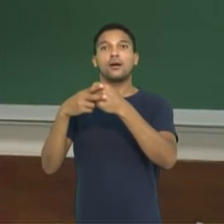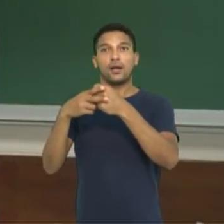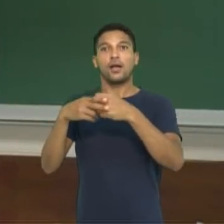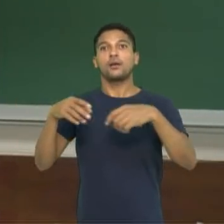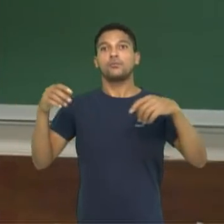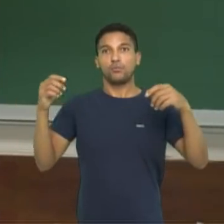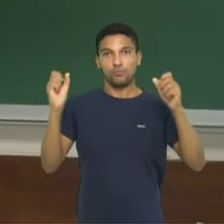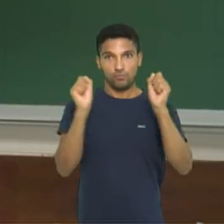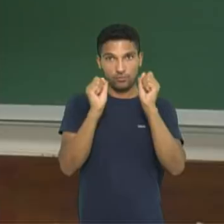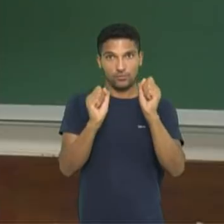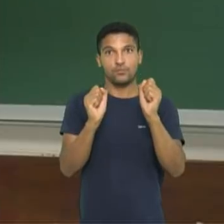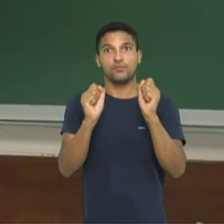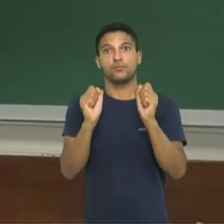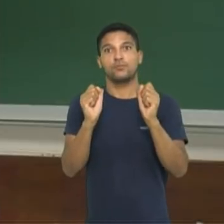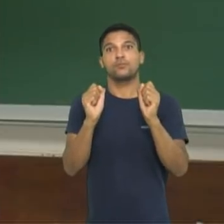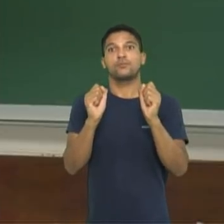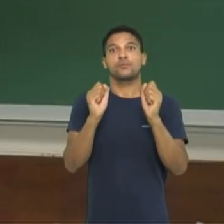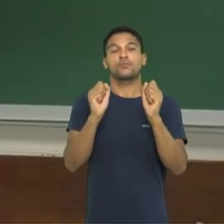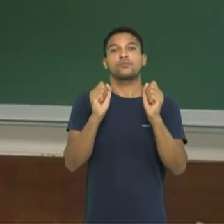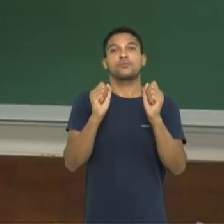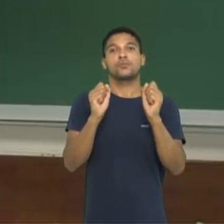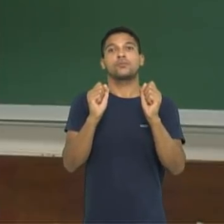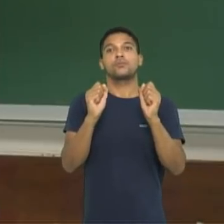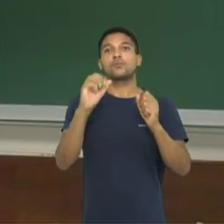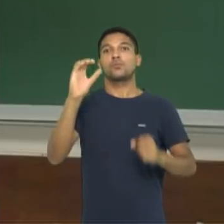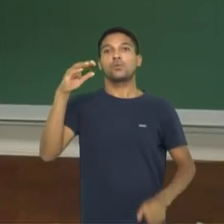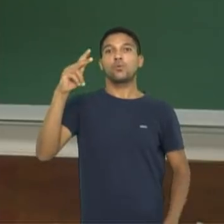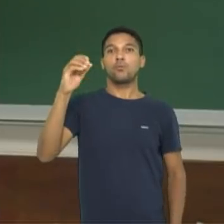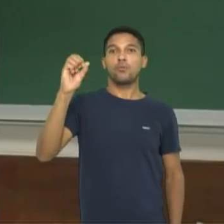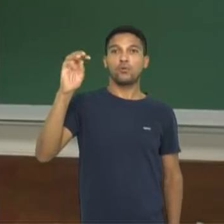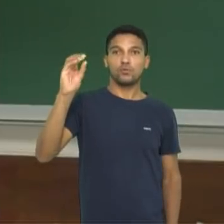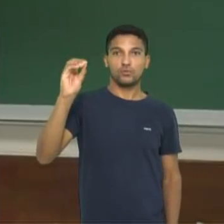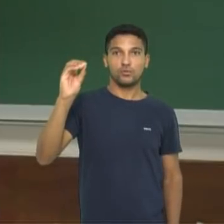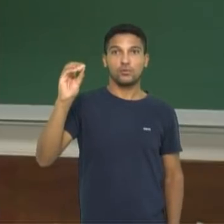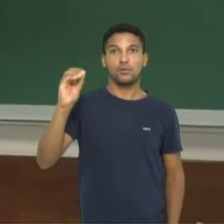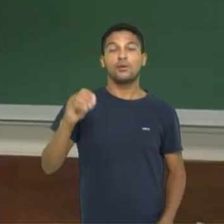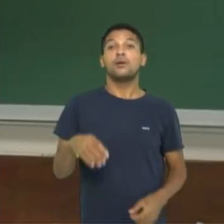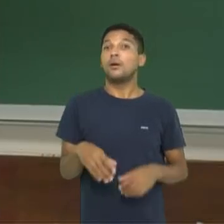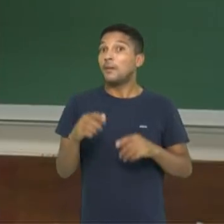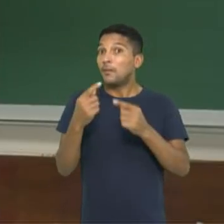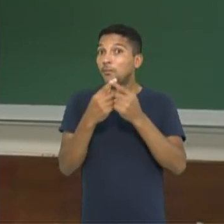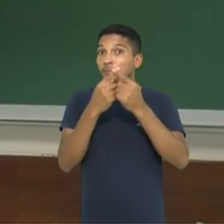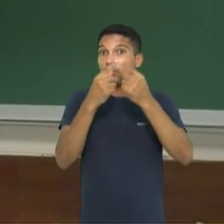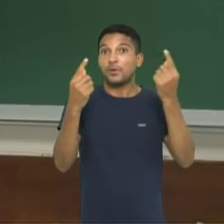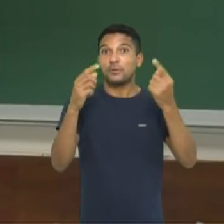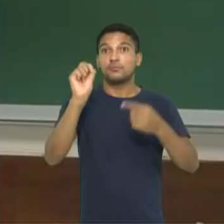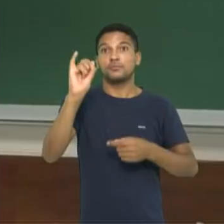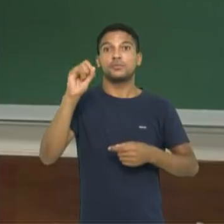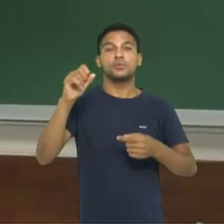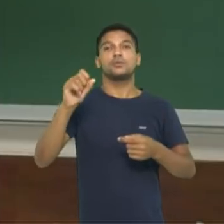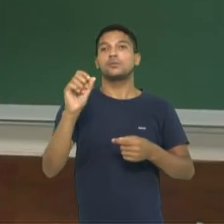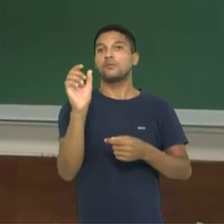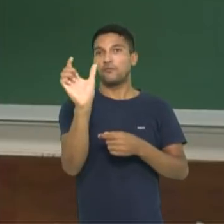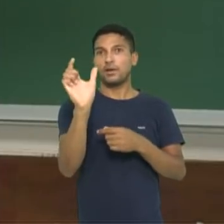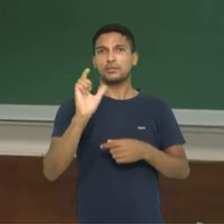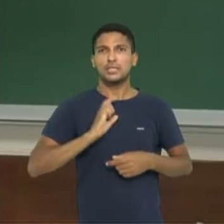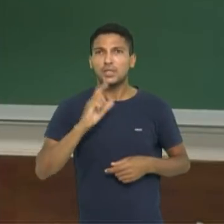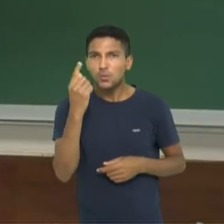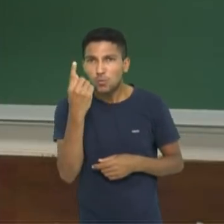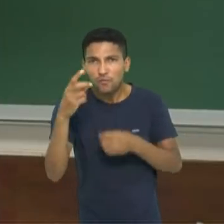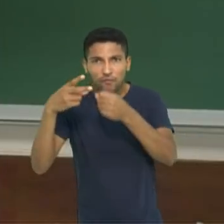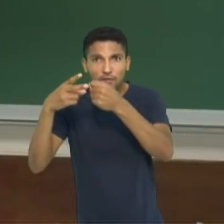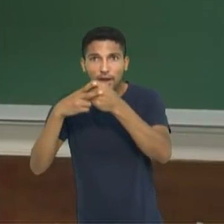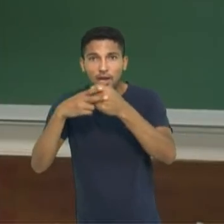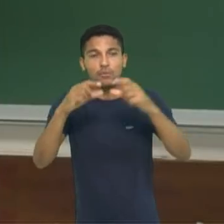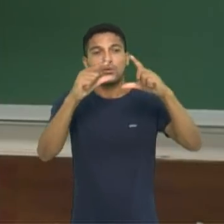né, que podem ter um verbo, né? Se essa frase tiver um verbo ou uma locução verbal, então eu tenho que é